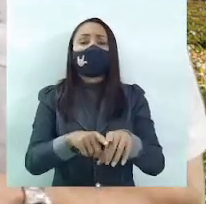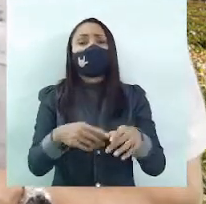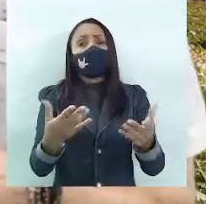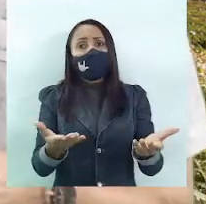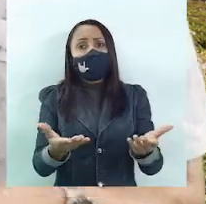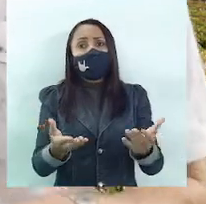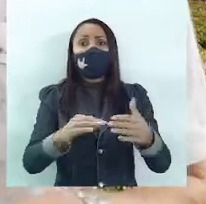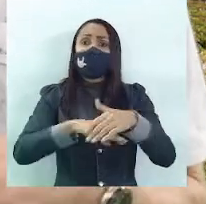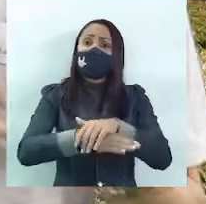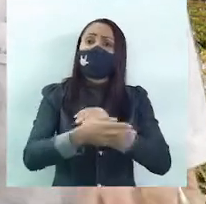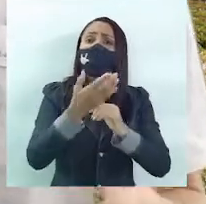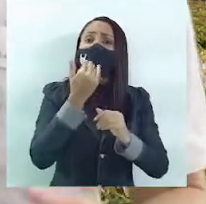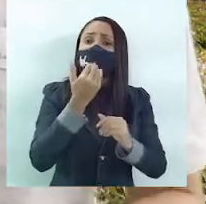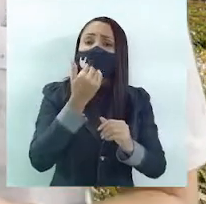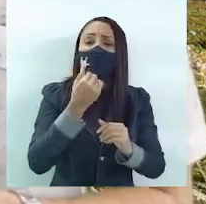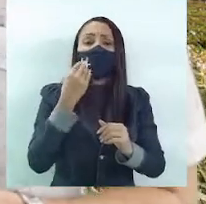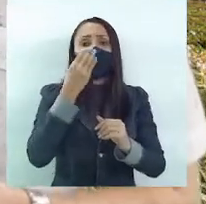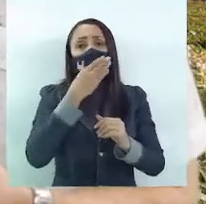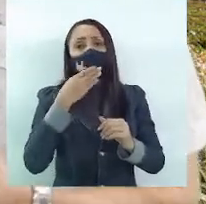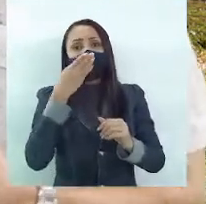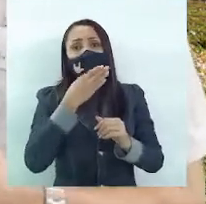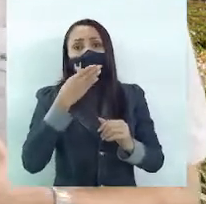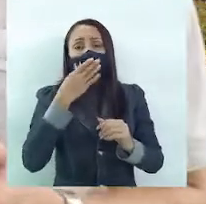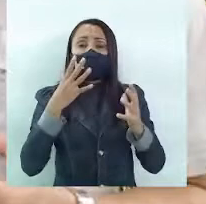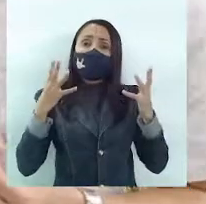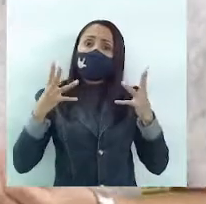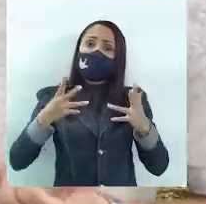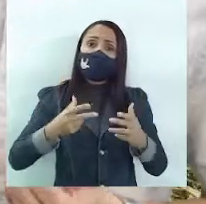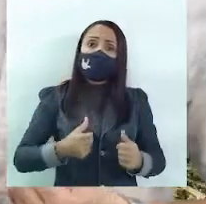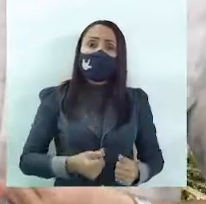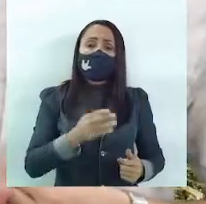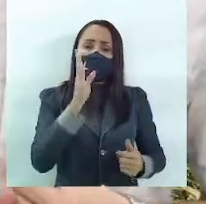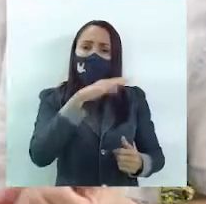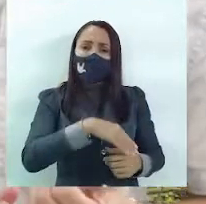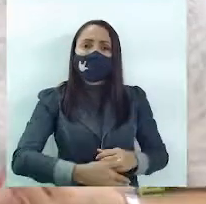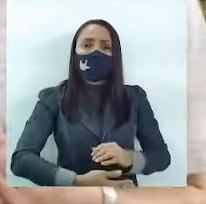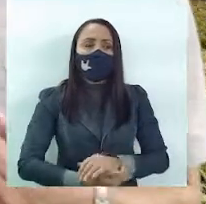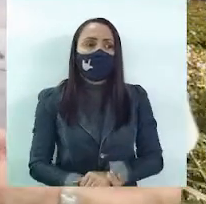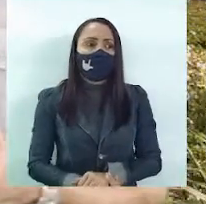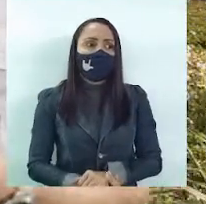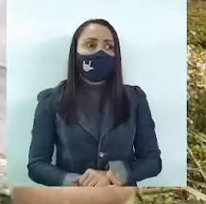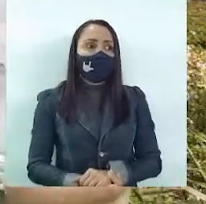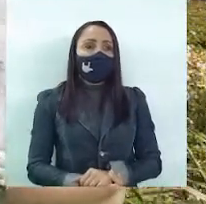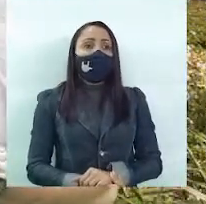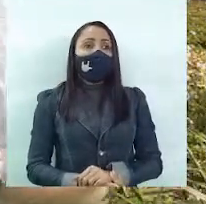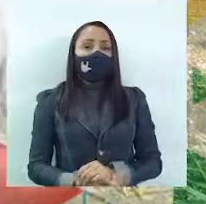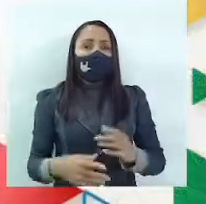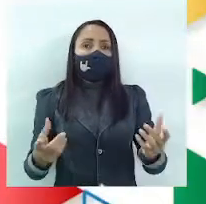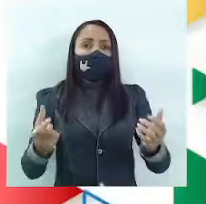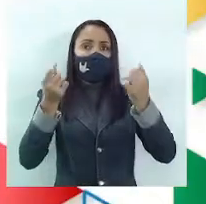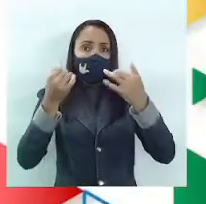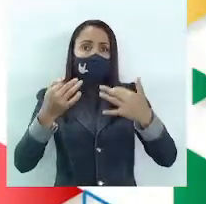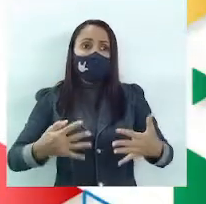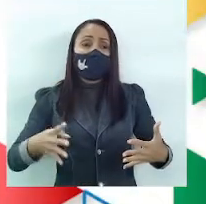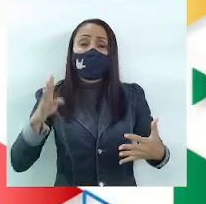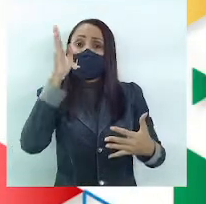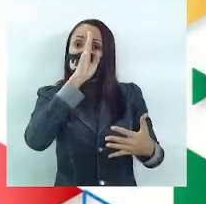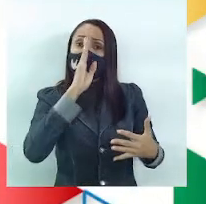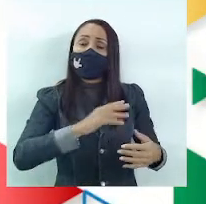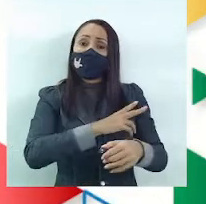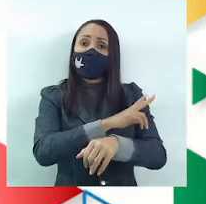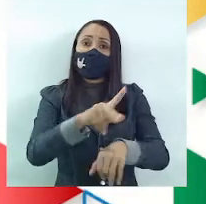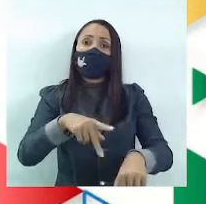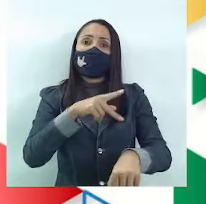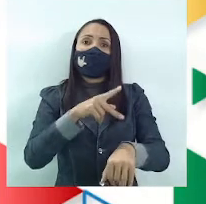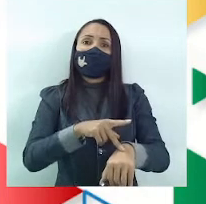alimentares. Se for muito rico em açúcar e uma higienização precária. E aqui nós temos um ponto importante. Você falou, o Brasil é um país de